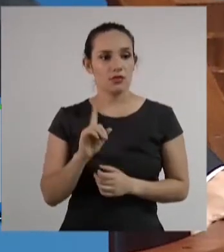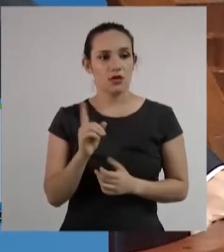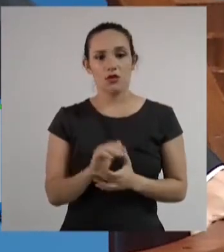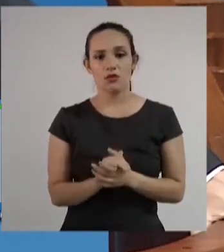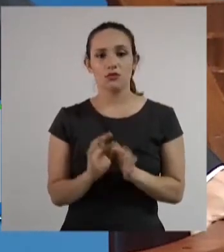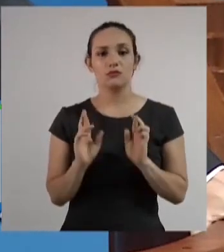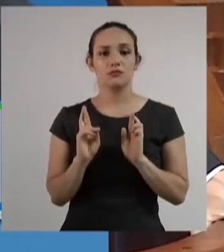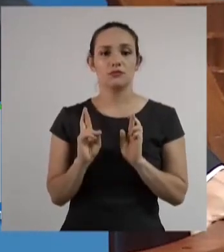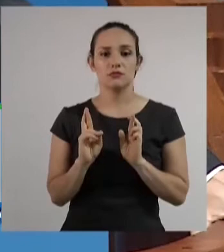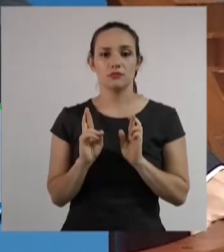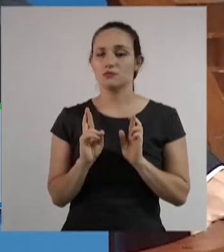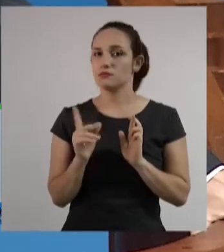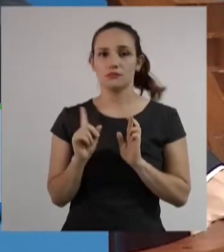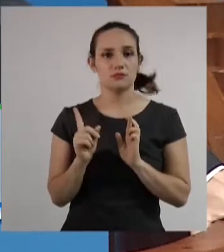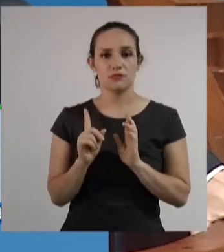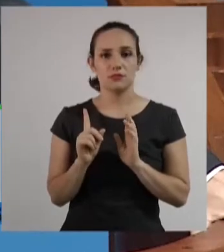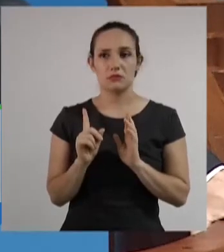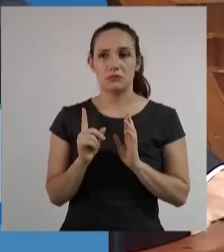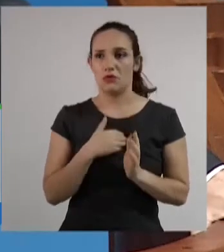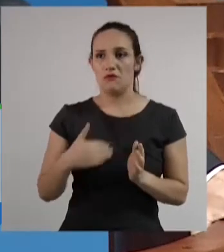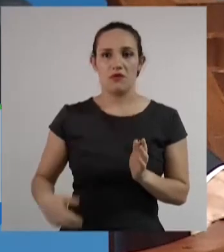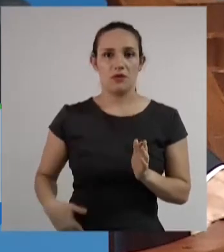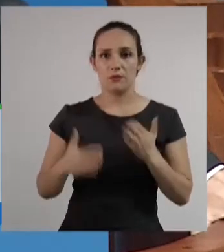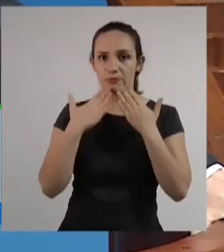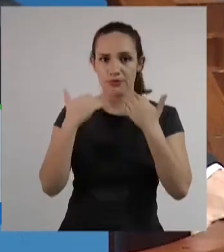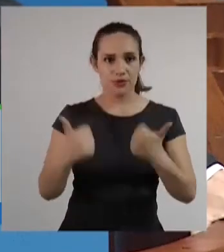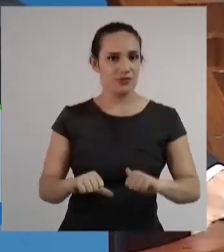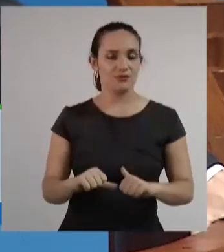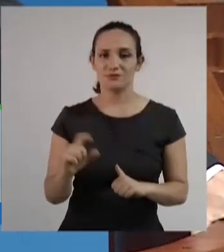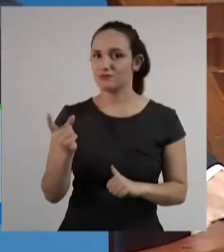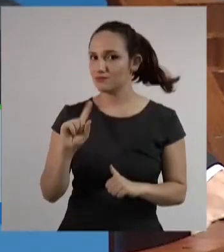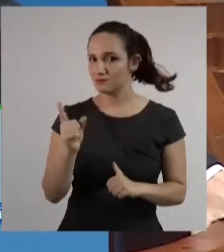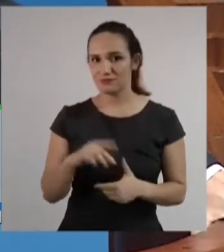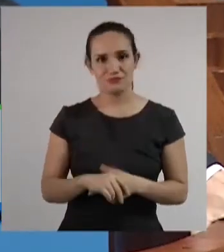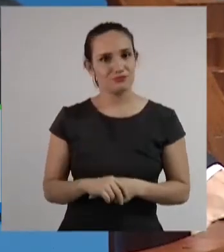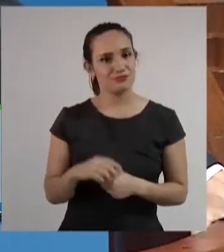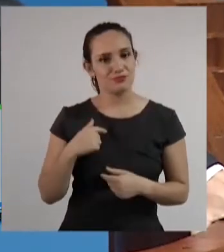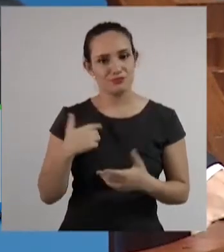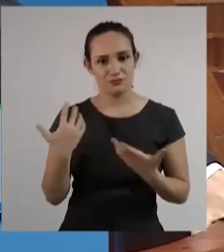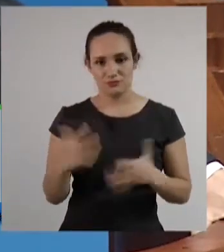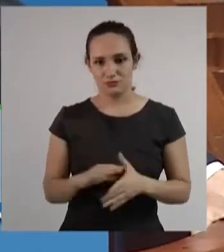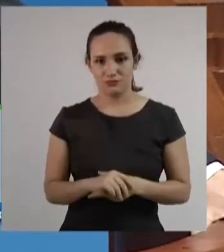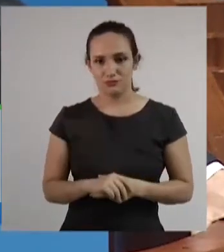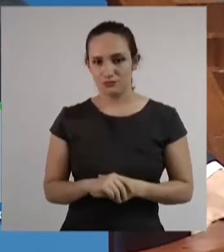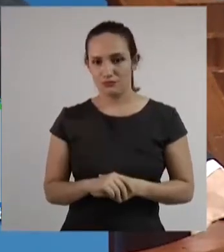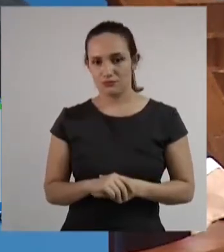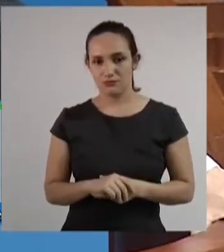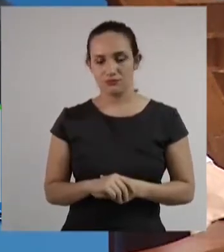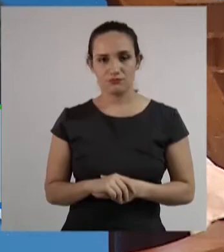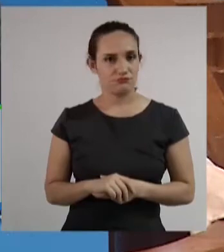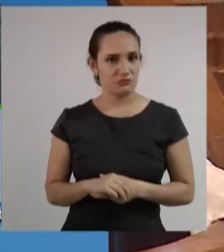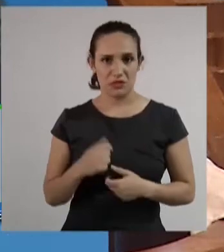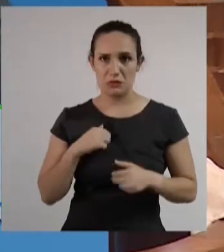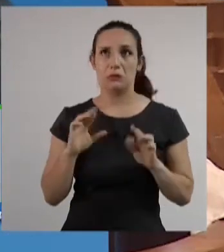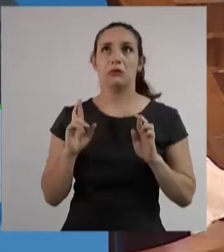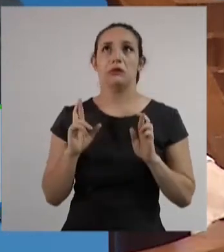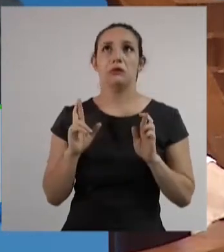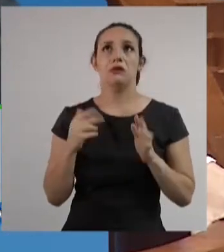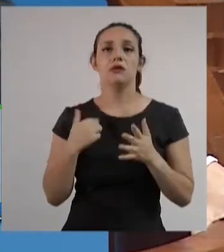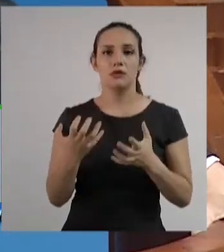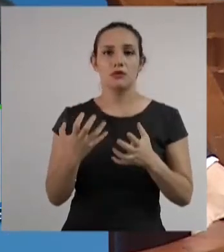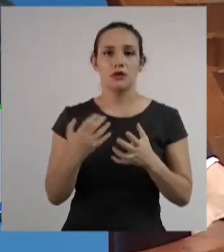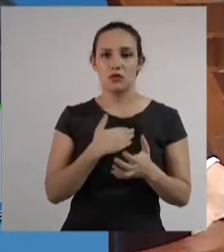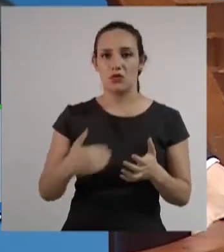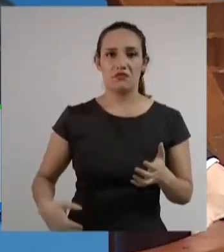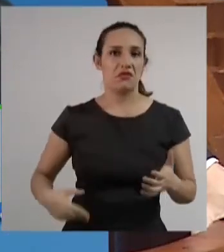torcendo para o governo que foi eleito dar errado. Não estou torcendo. Não